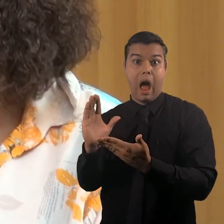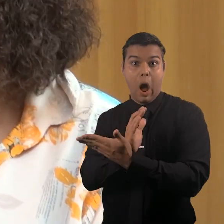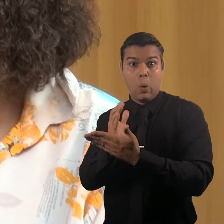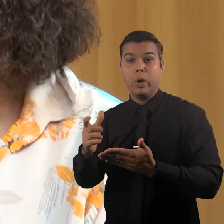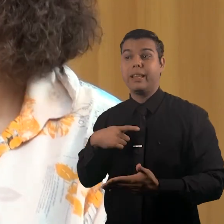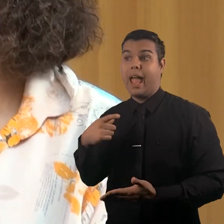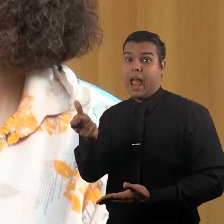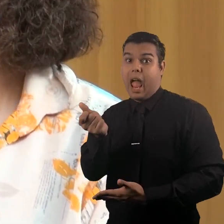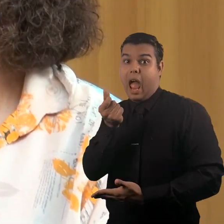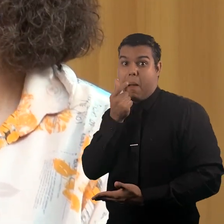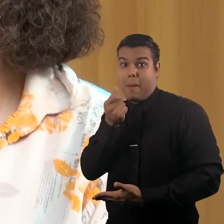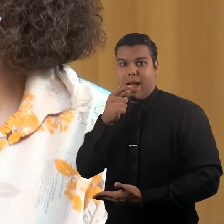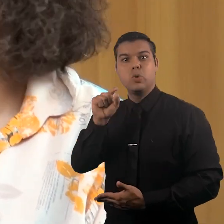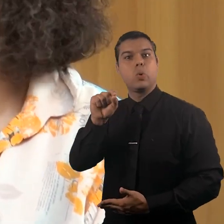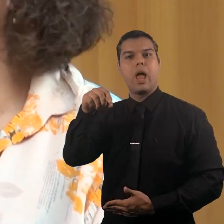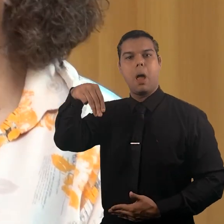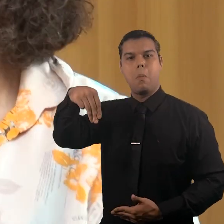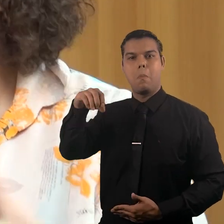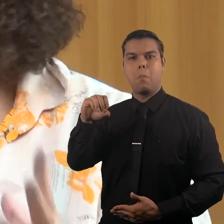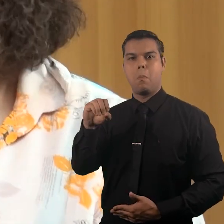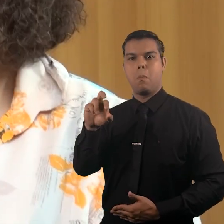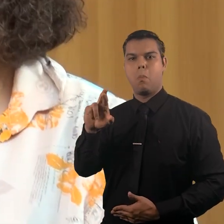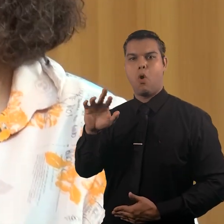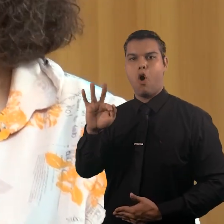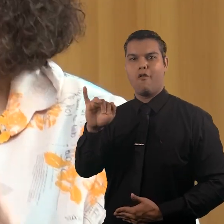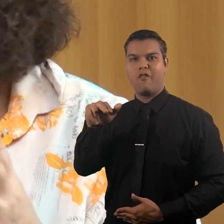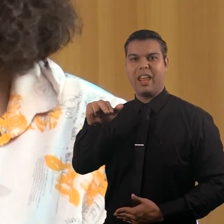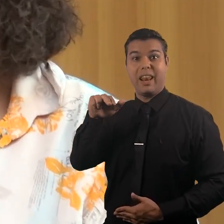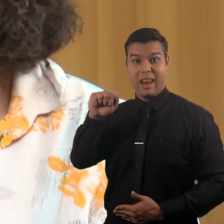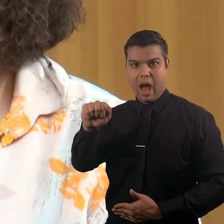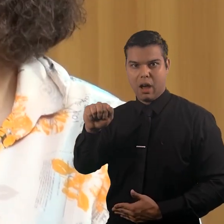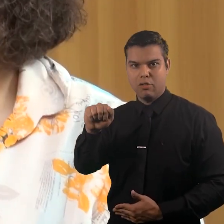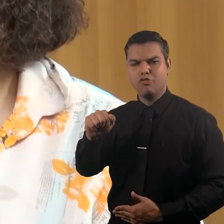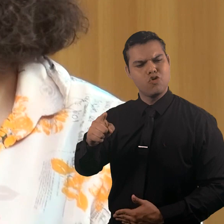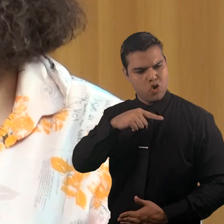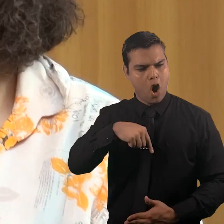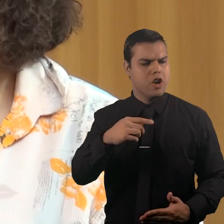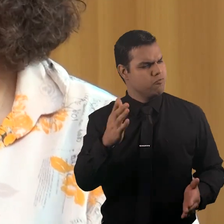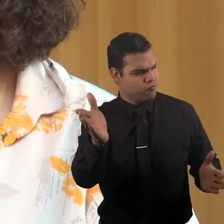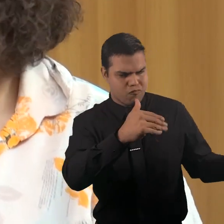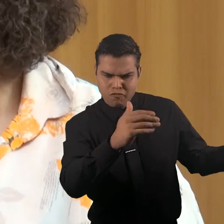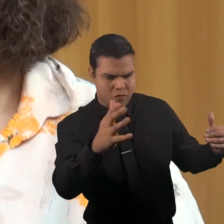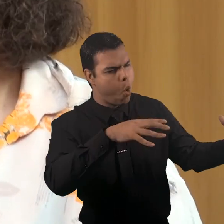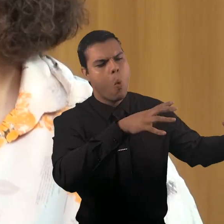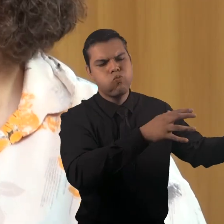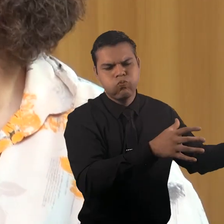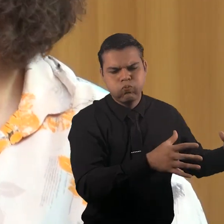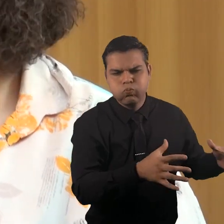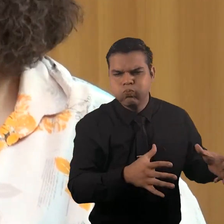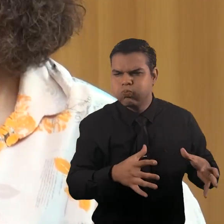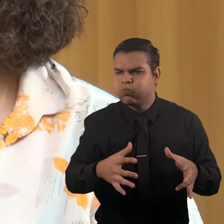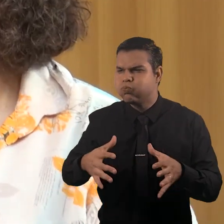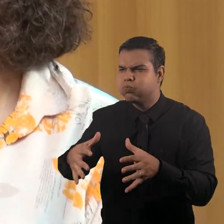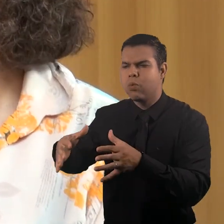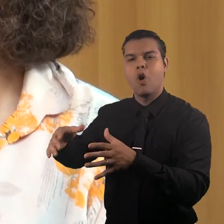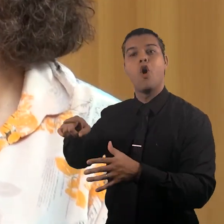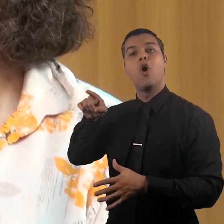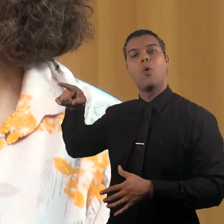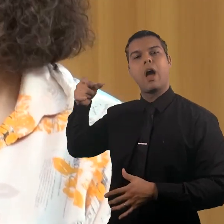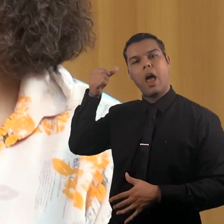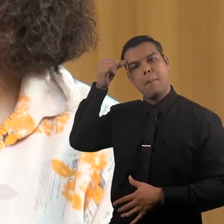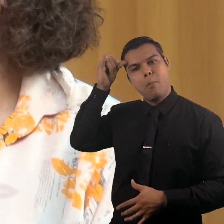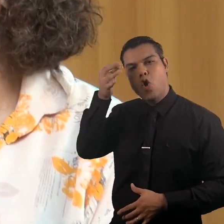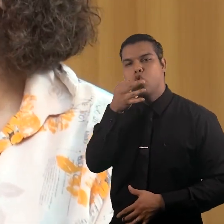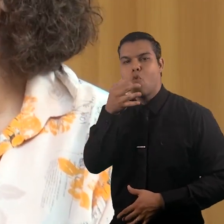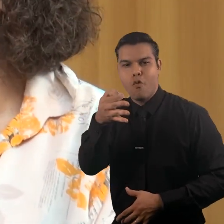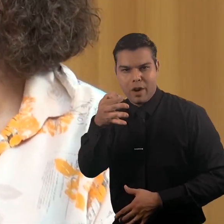tomando morfina. E nós raptamos esses pacientes, sequestramos esses pacientes, obviamente, com tudo, né, com todos os aparatos. E